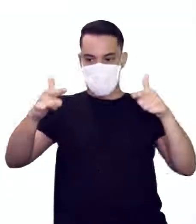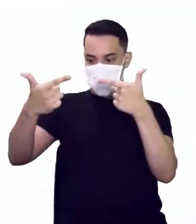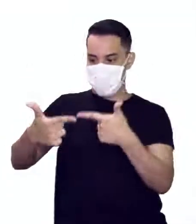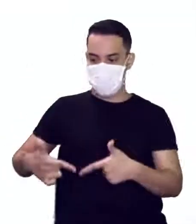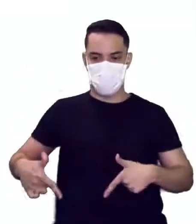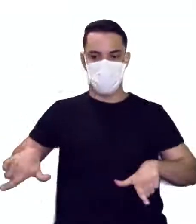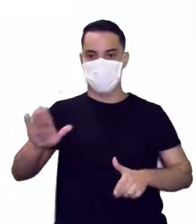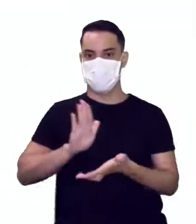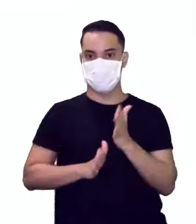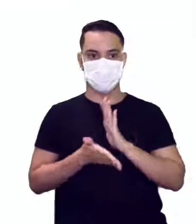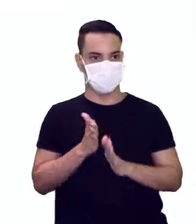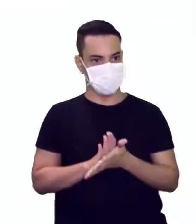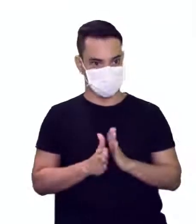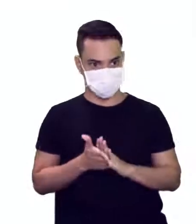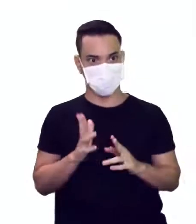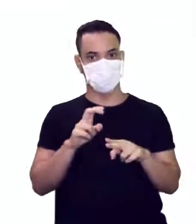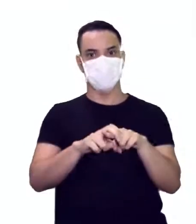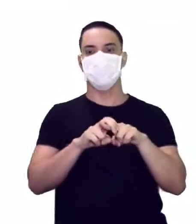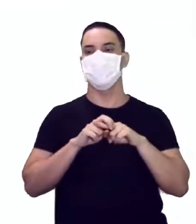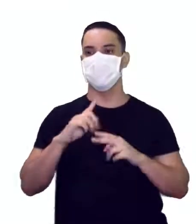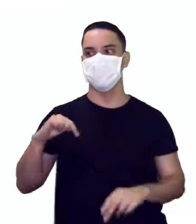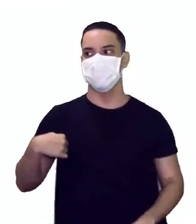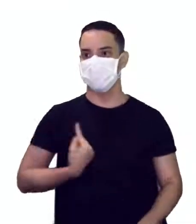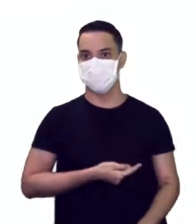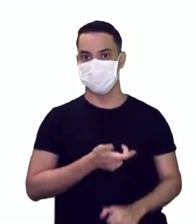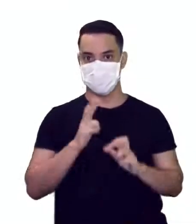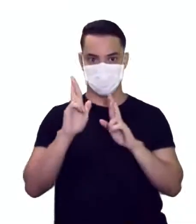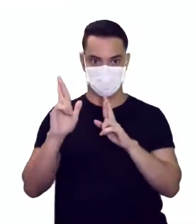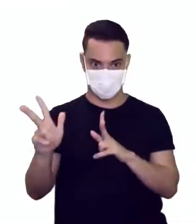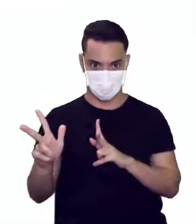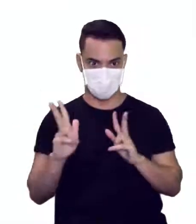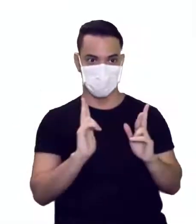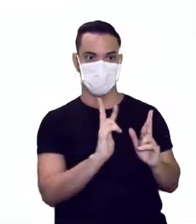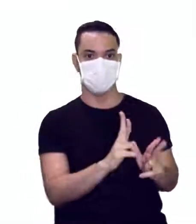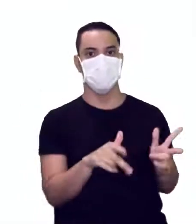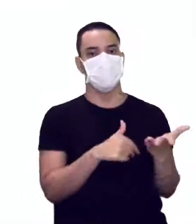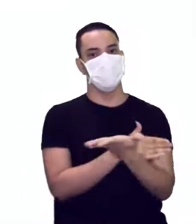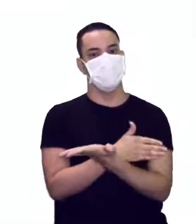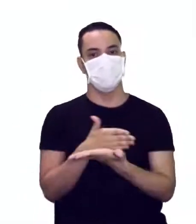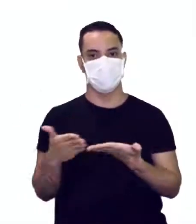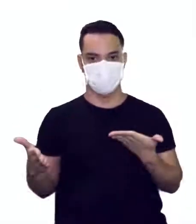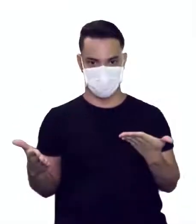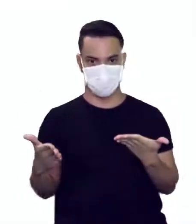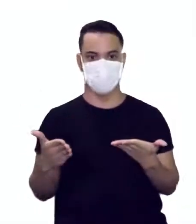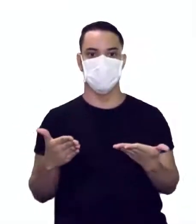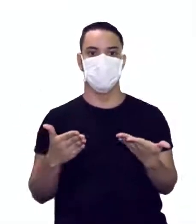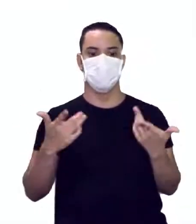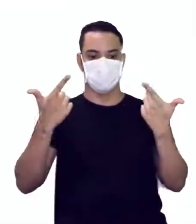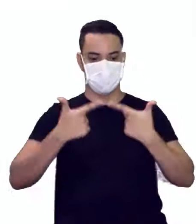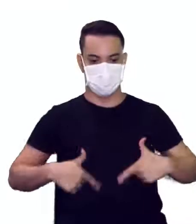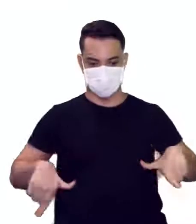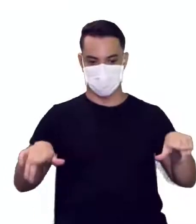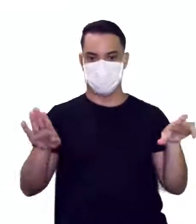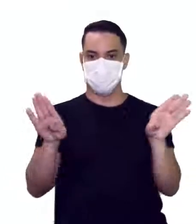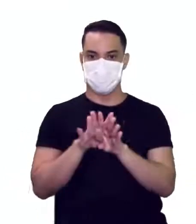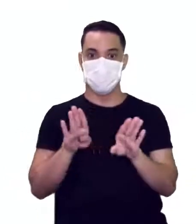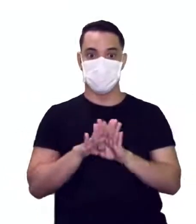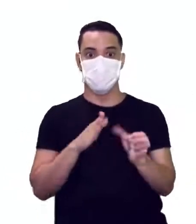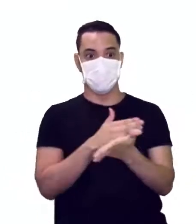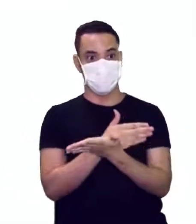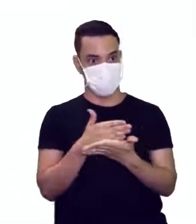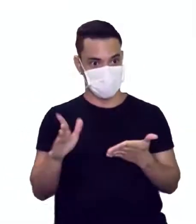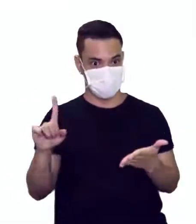vamos fazer aí a distinção do que seria um corpo inicialmente neutro, e a partir disso nós vamos fazer